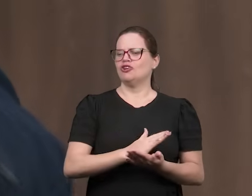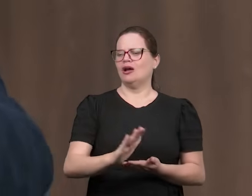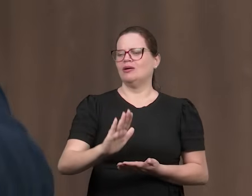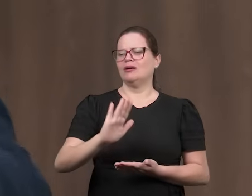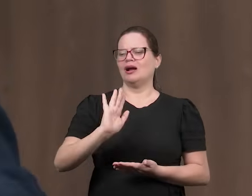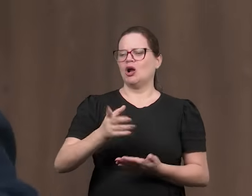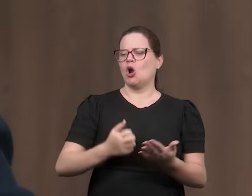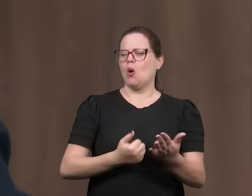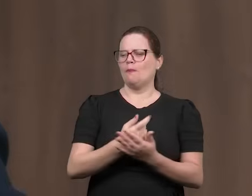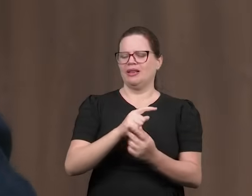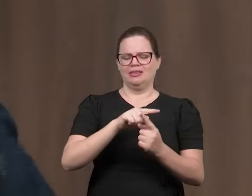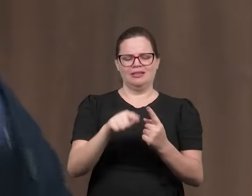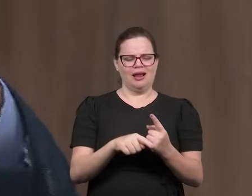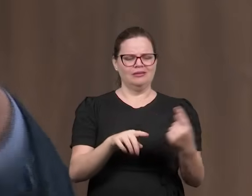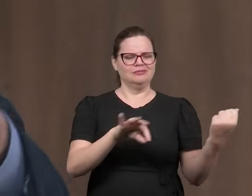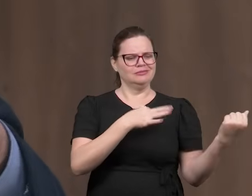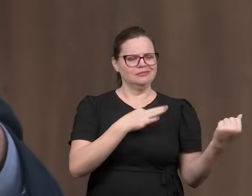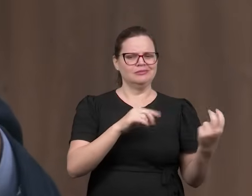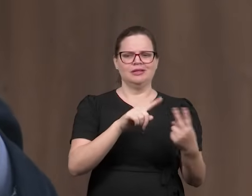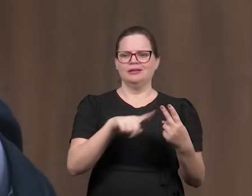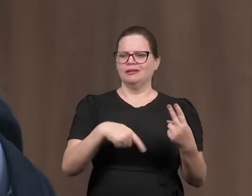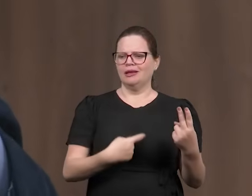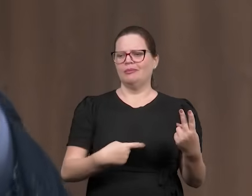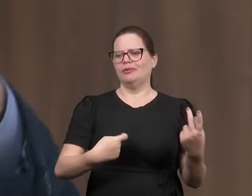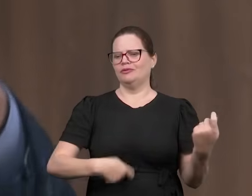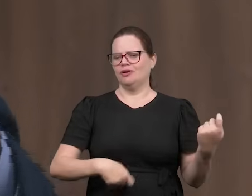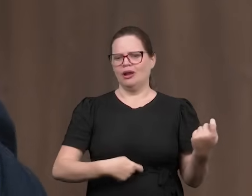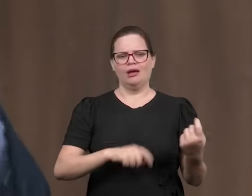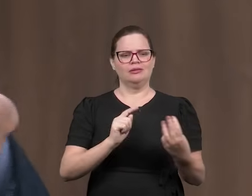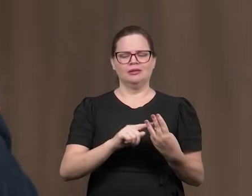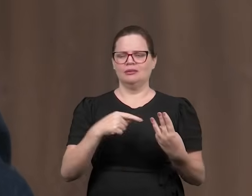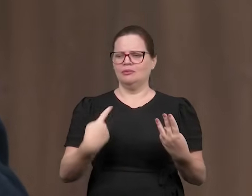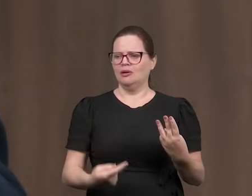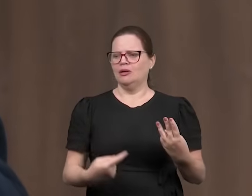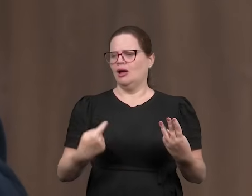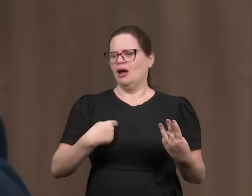para o outro, mas essa paciência vai